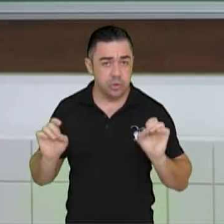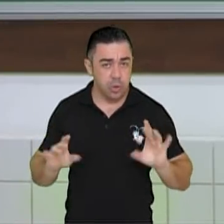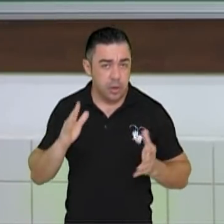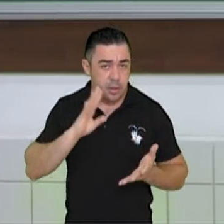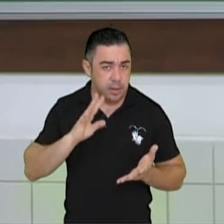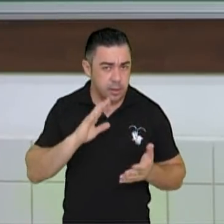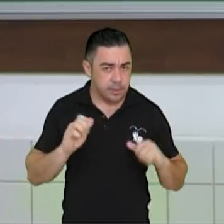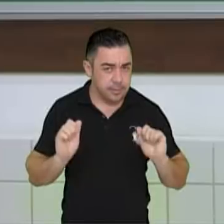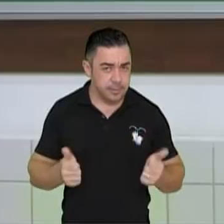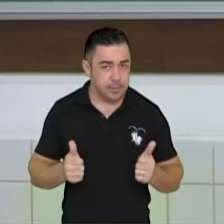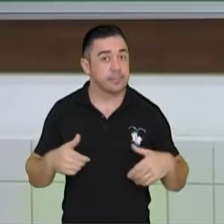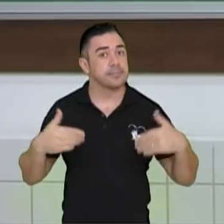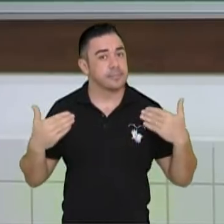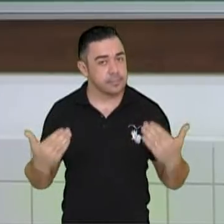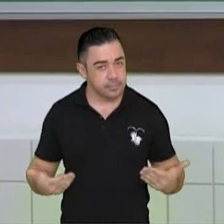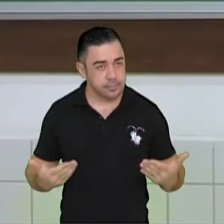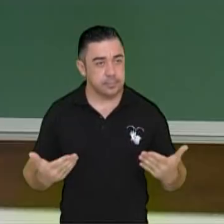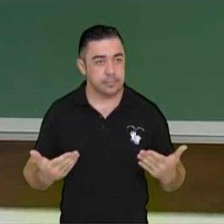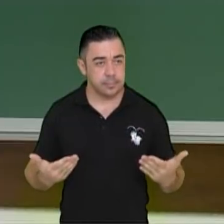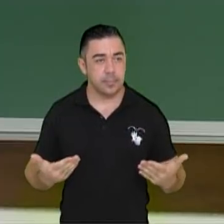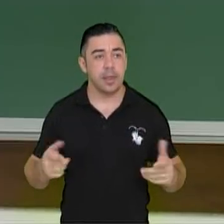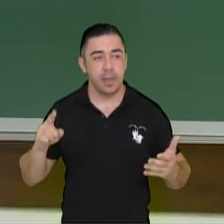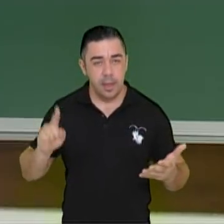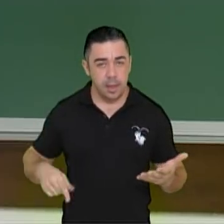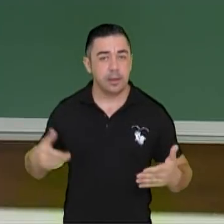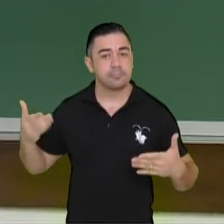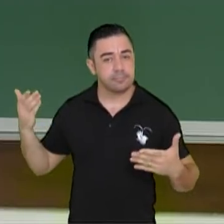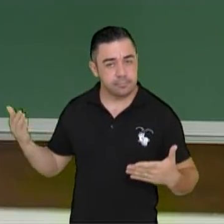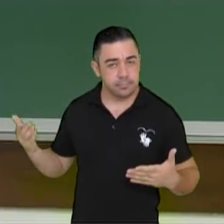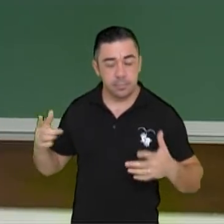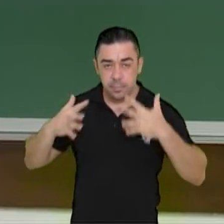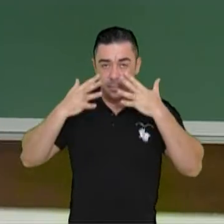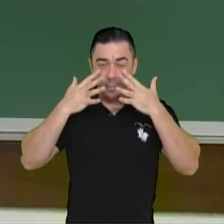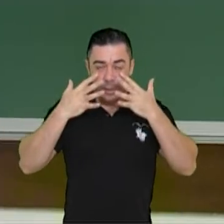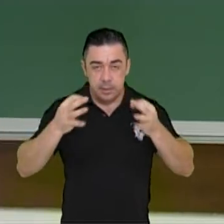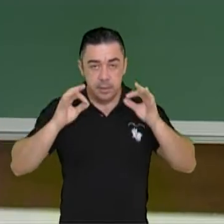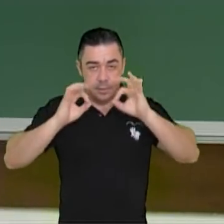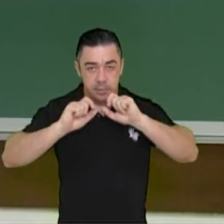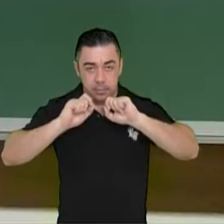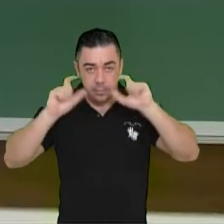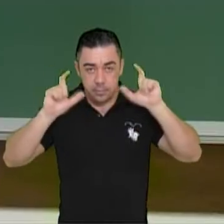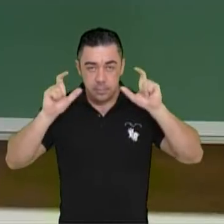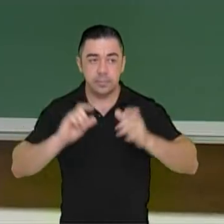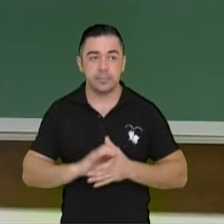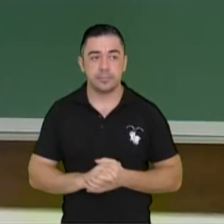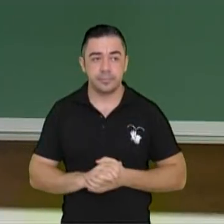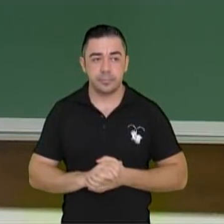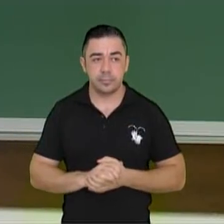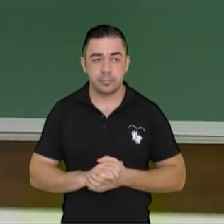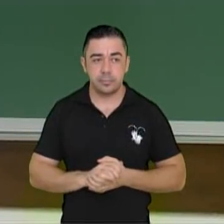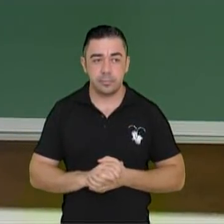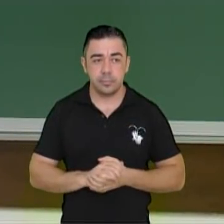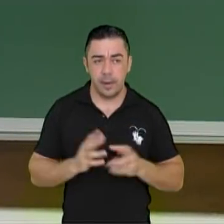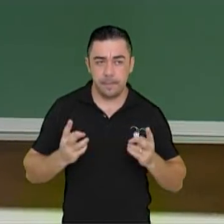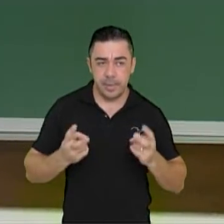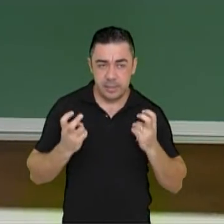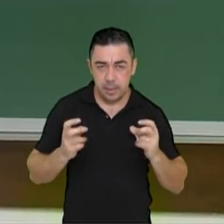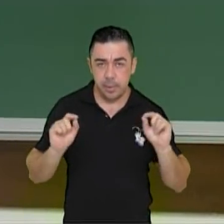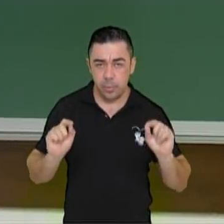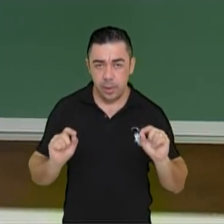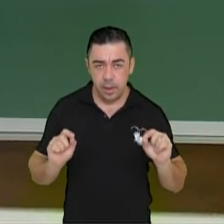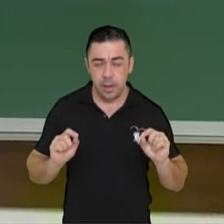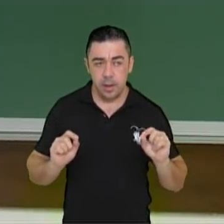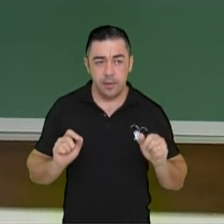legal. Então, é isso ali, prestem bem atenção, tá bom? Perceba que